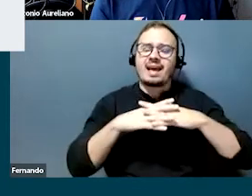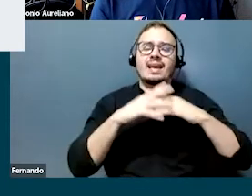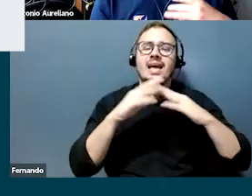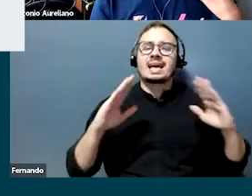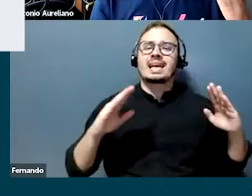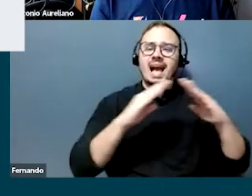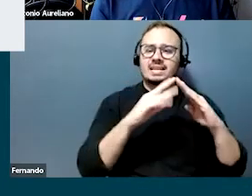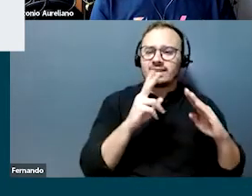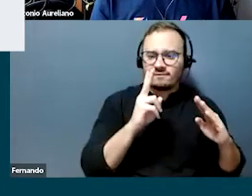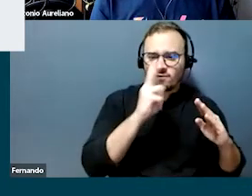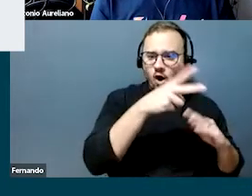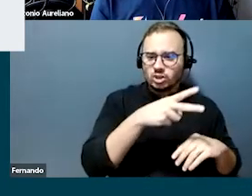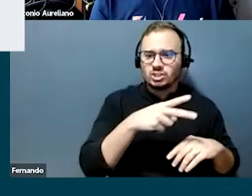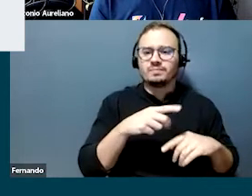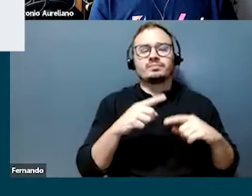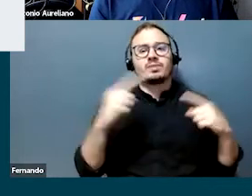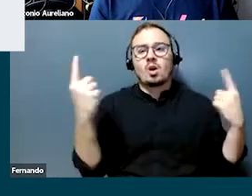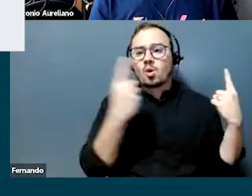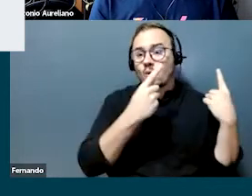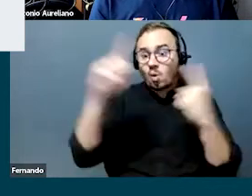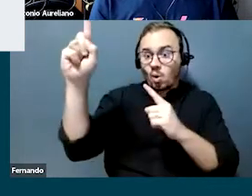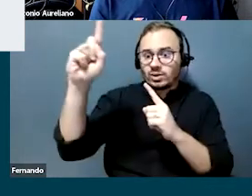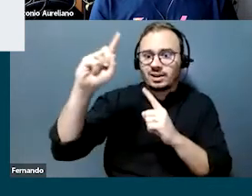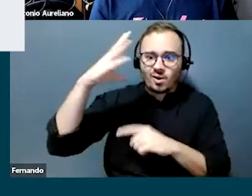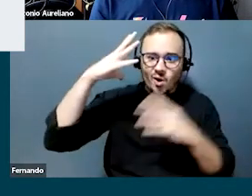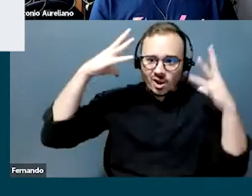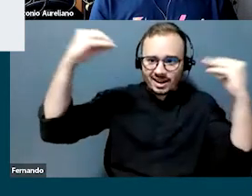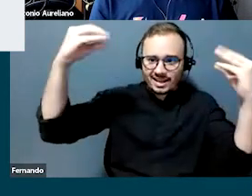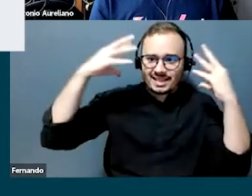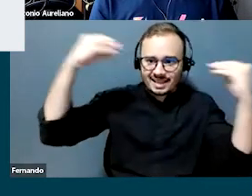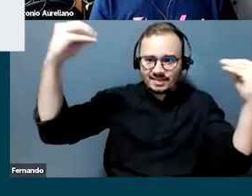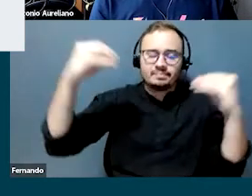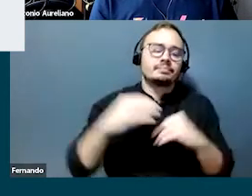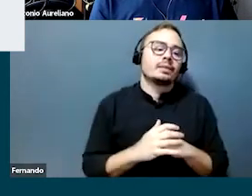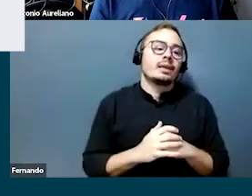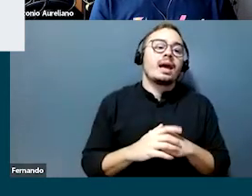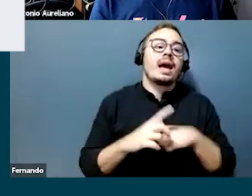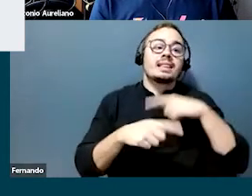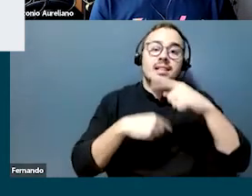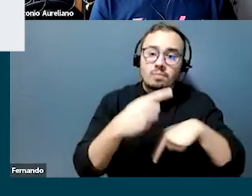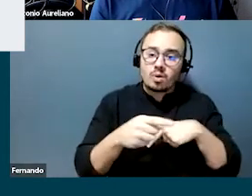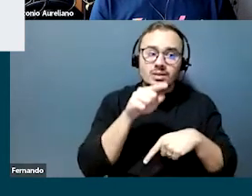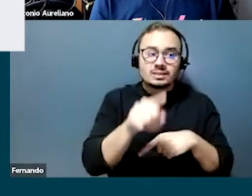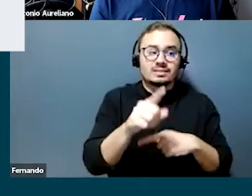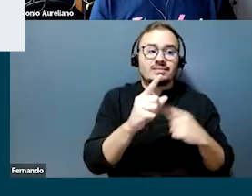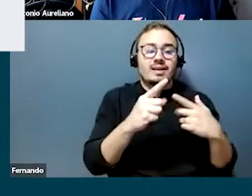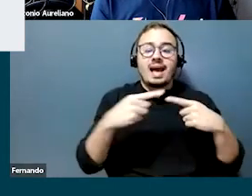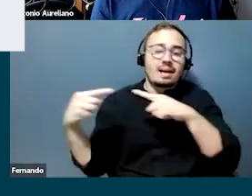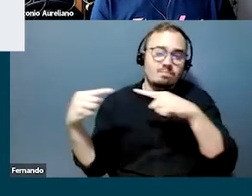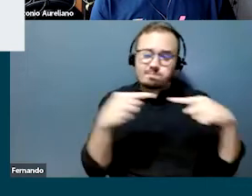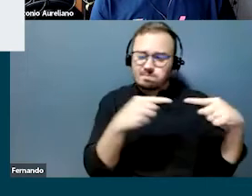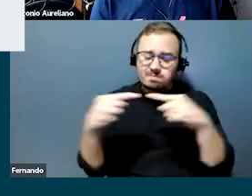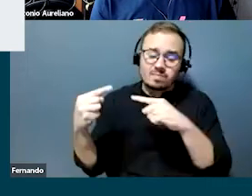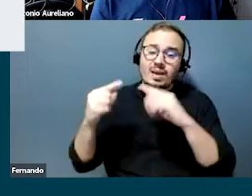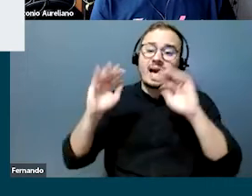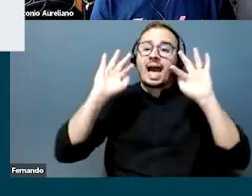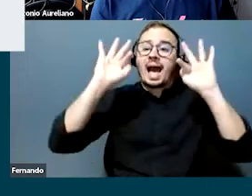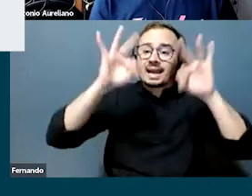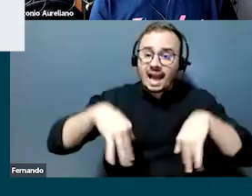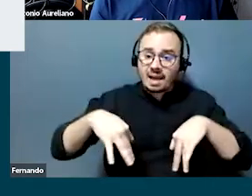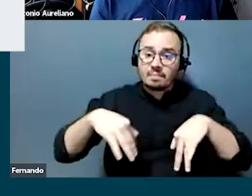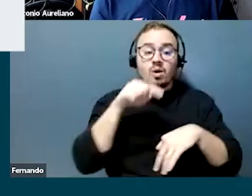Guararapes, estudo contra os holandeses, da retomada de Olinda, da retomada de Recife. Quando o Recife é retomado, a guerra em nosso teatro ela